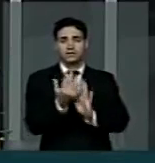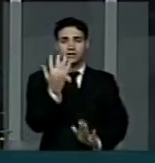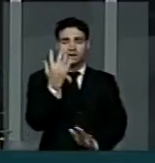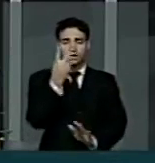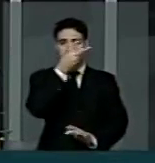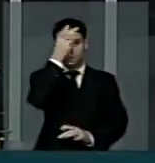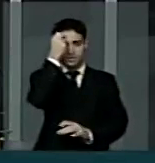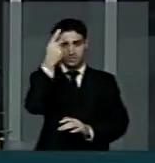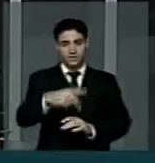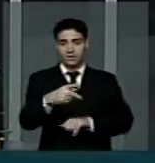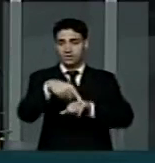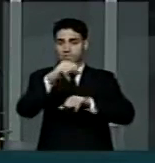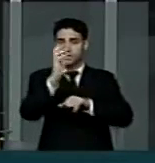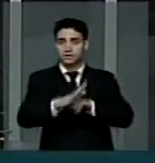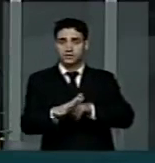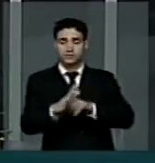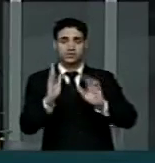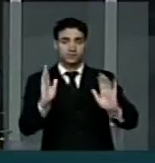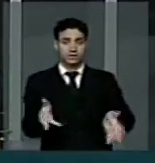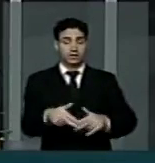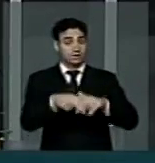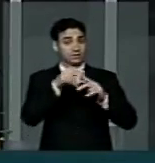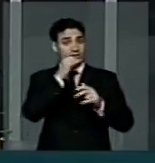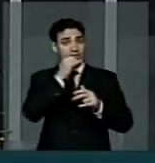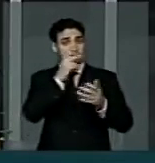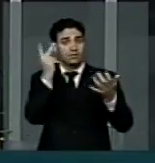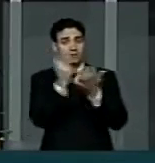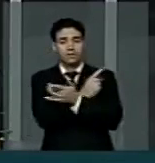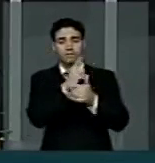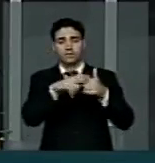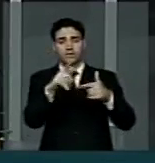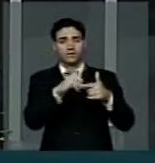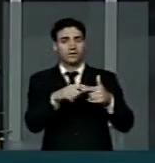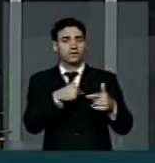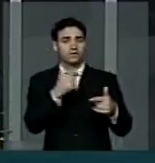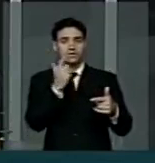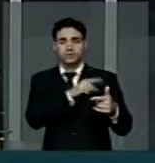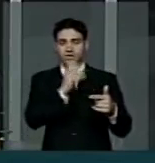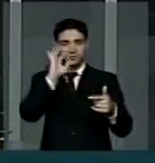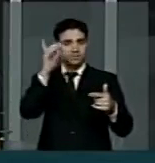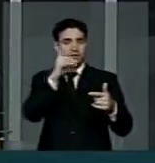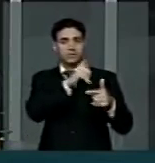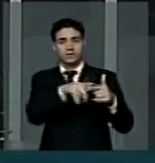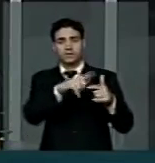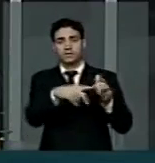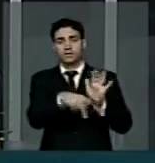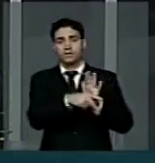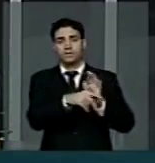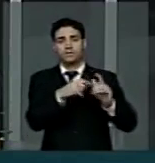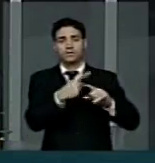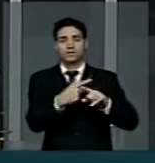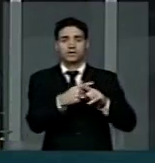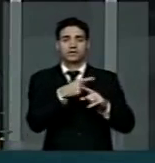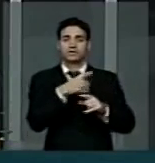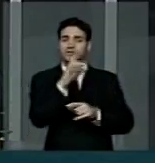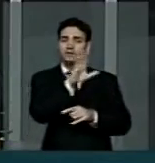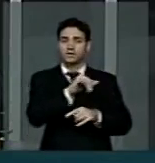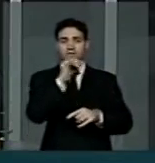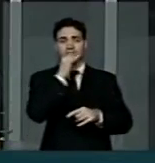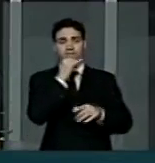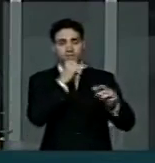desse país estão com a pulga atrás da orelha porque estão